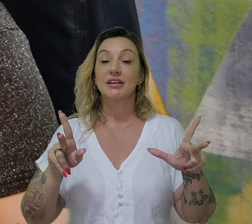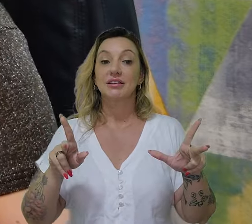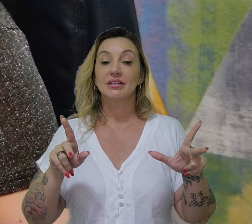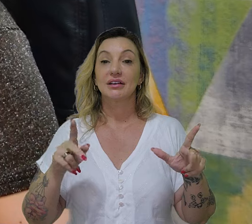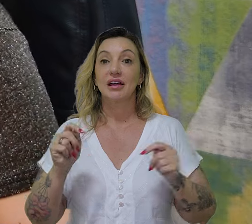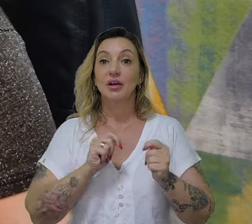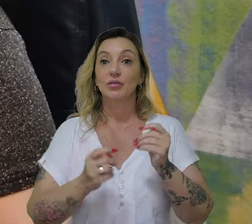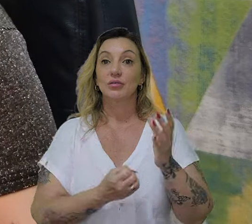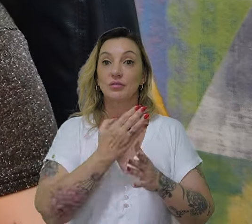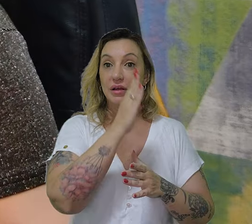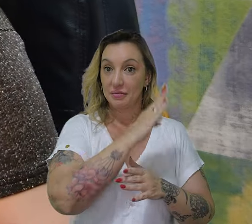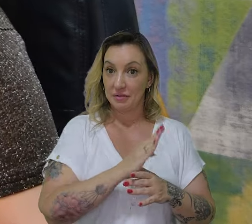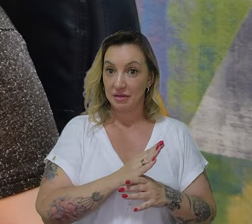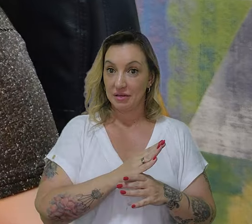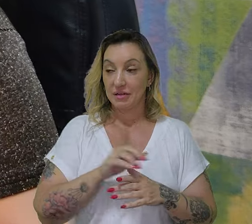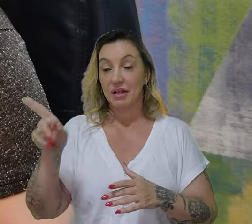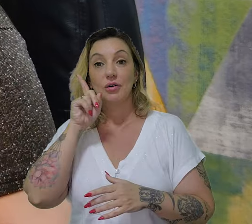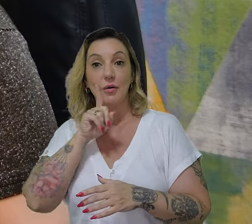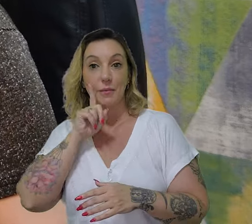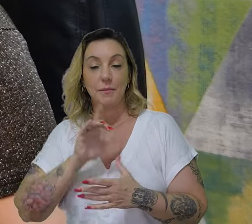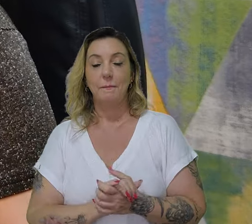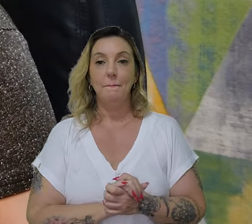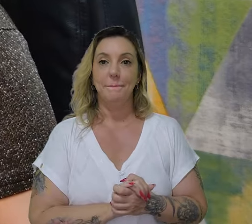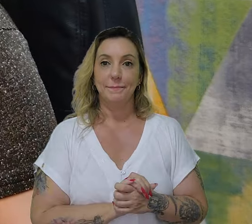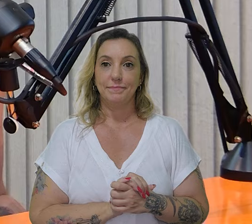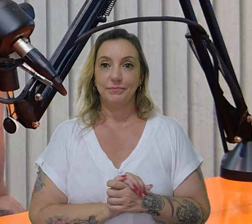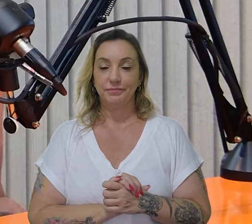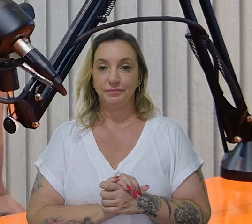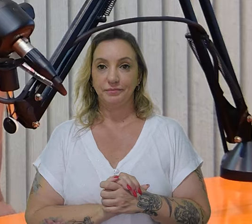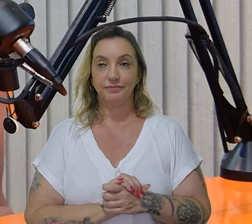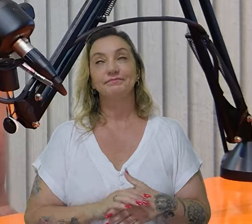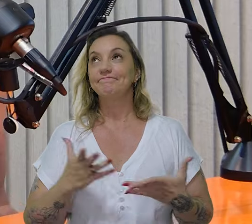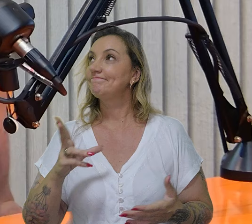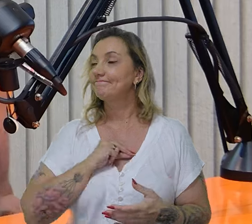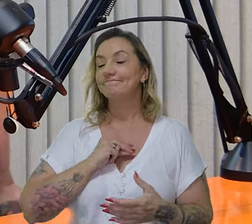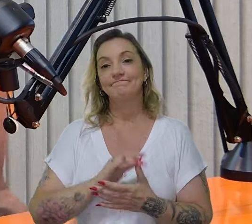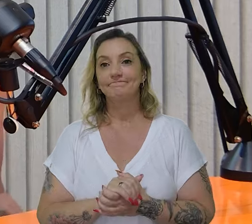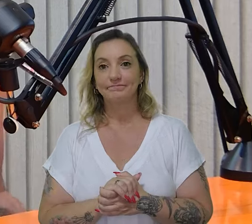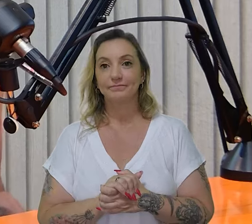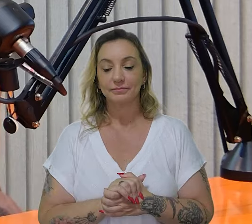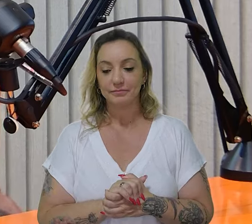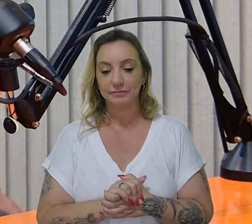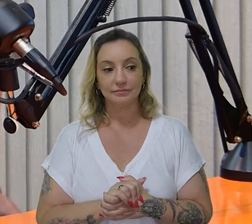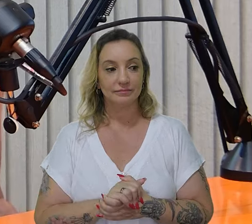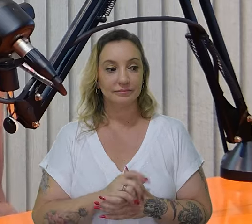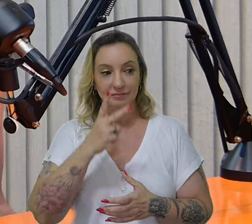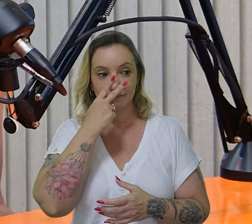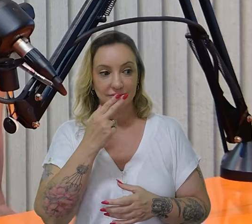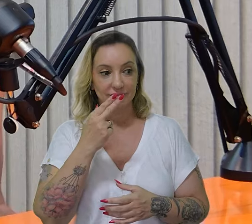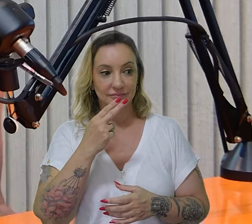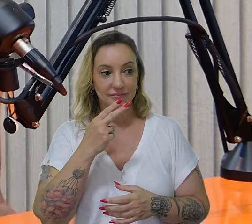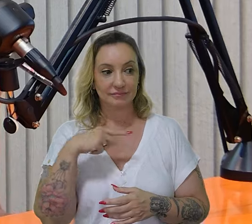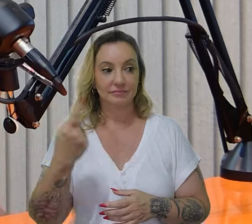economia criativa no Brasil e nos Estados Unidos Poxa eu acho que a gente